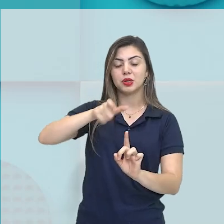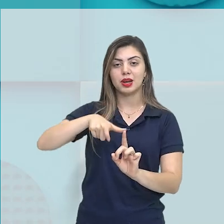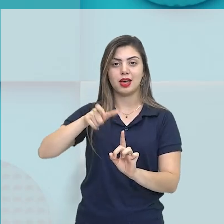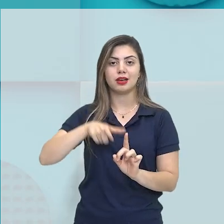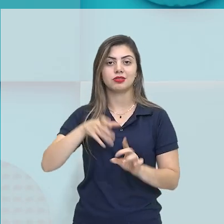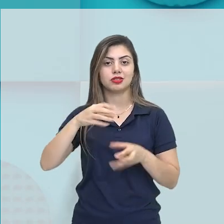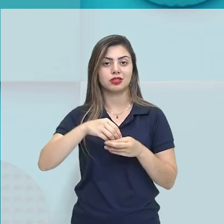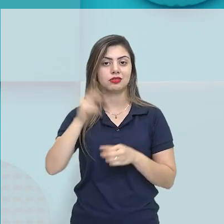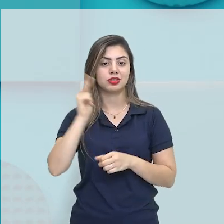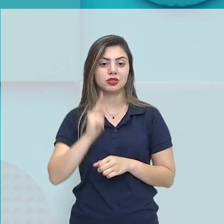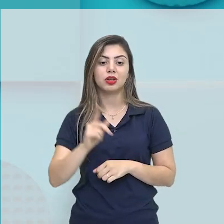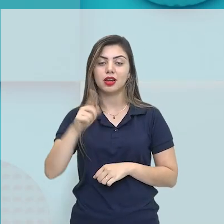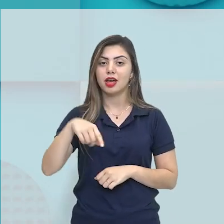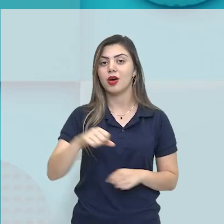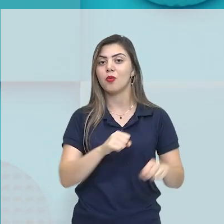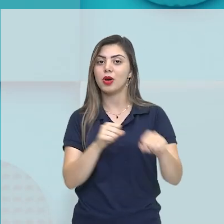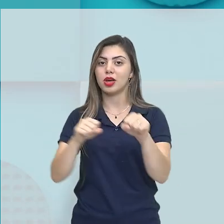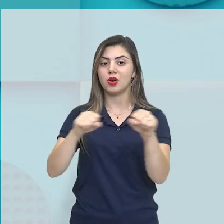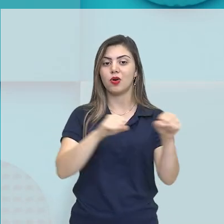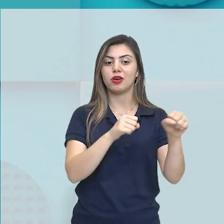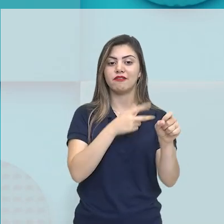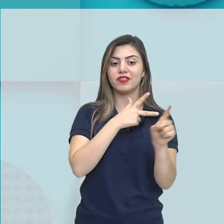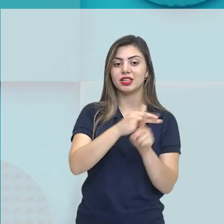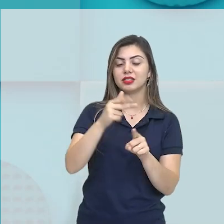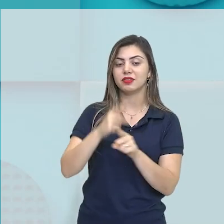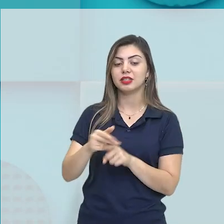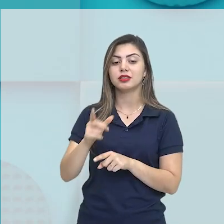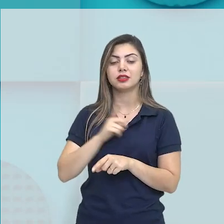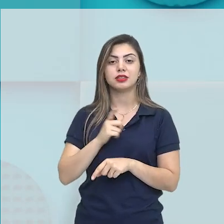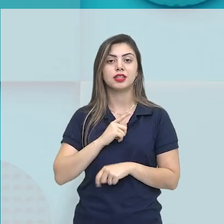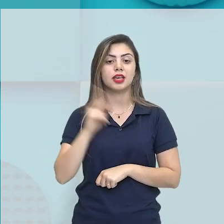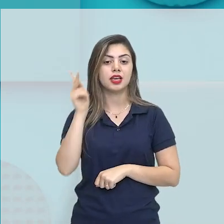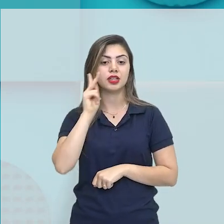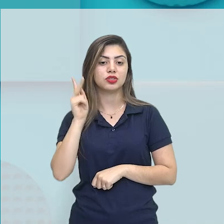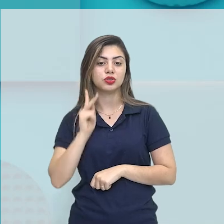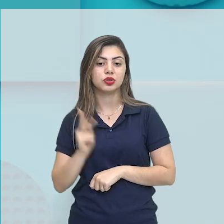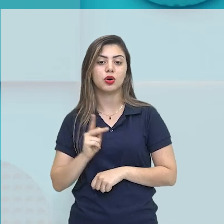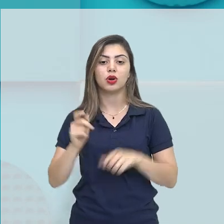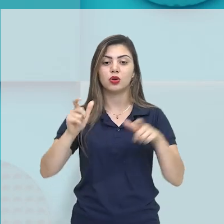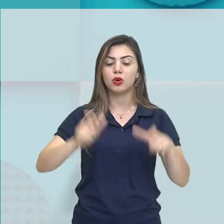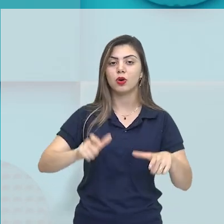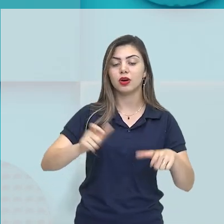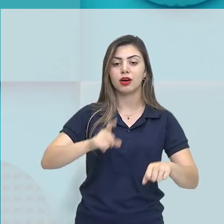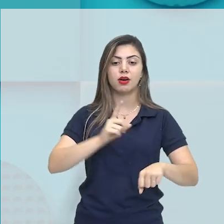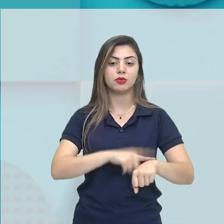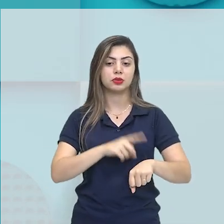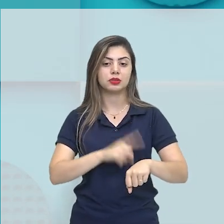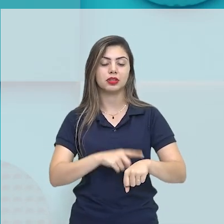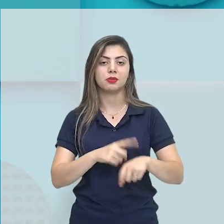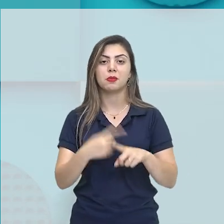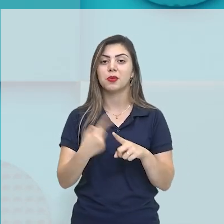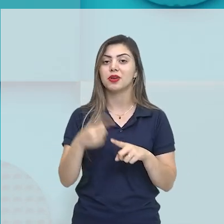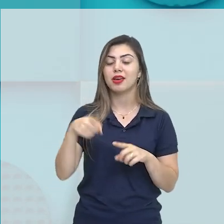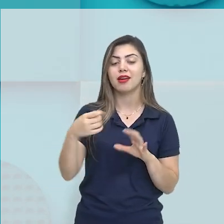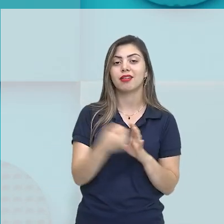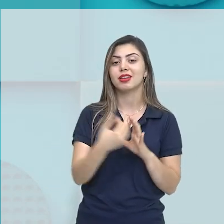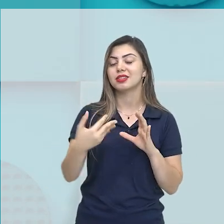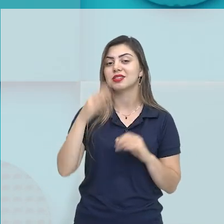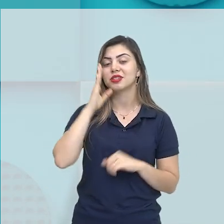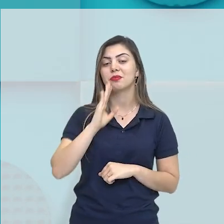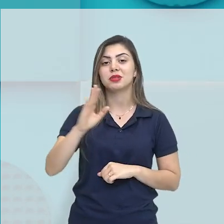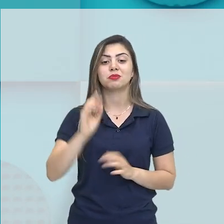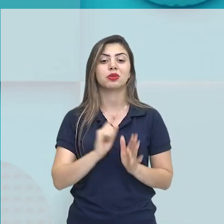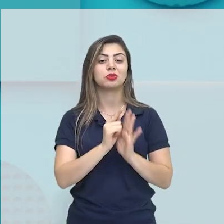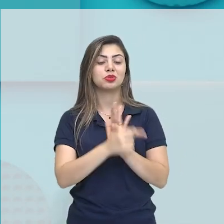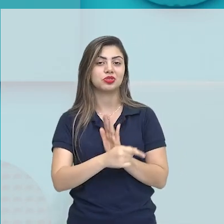é um personagem heróico, né? Tem o enredo da história, o espaço, o tempo, porque esses são os elementos fundamentais